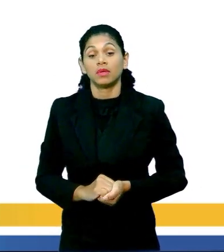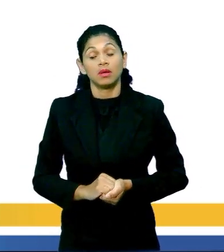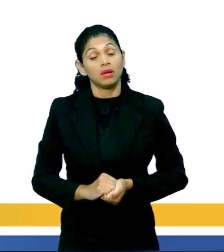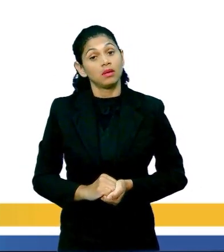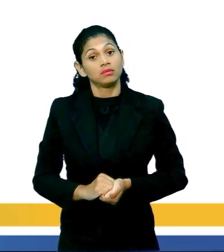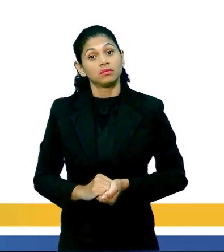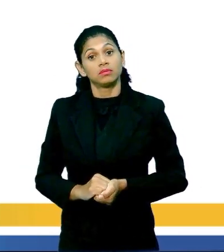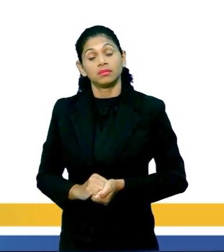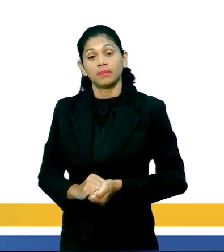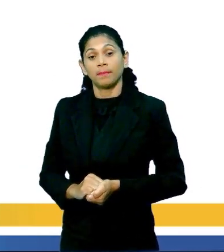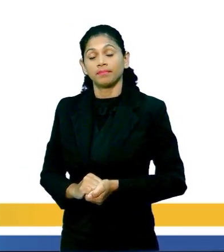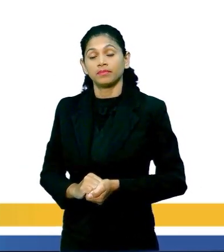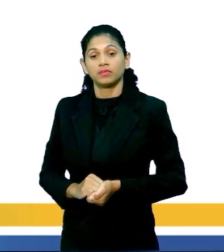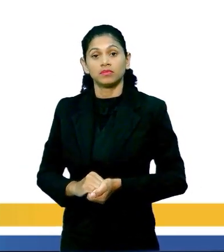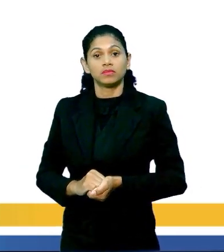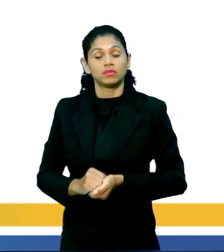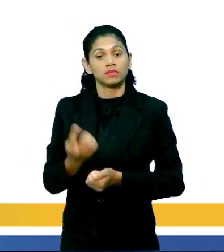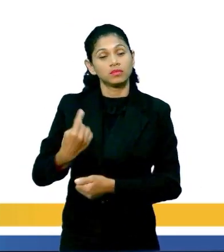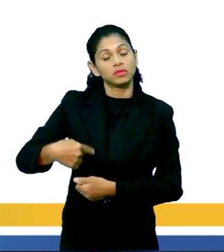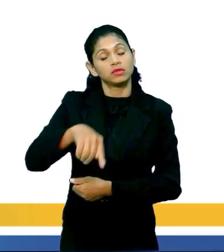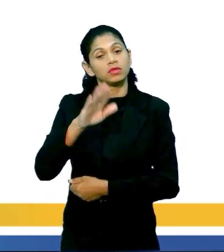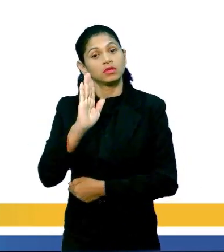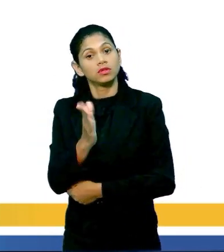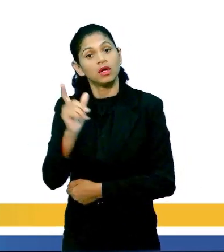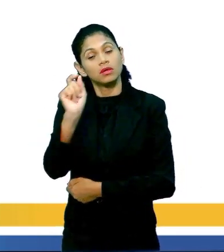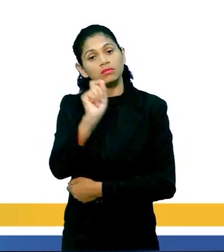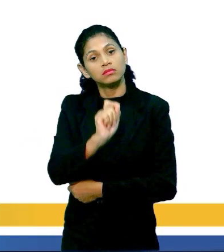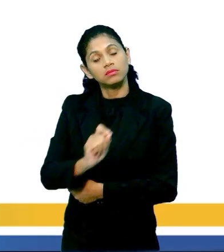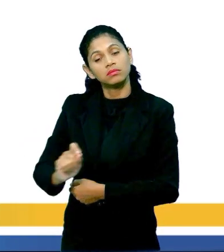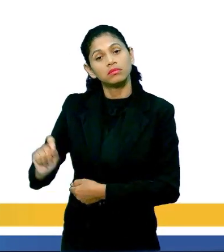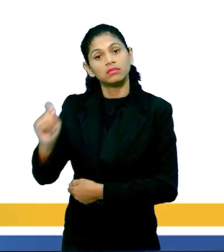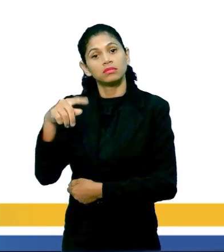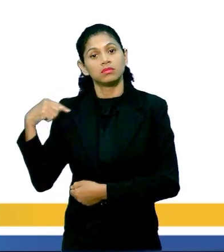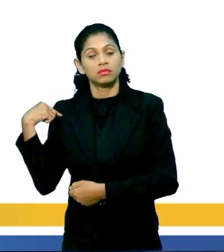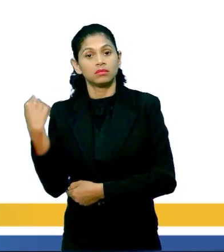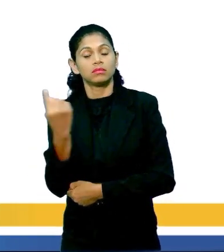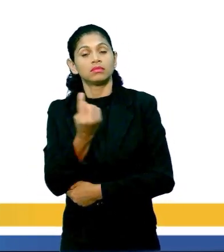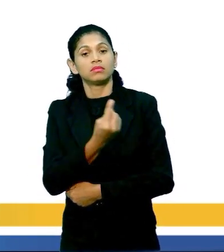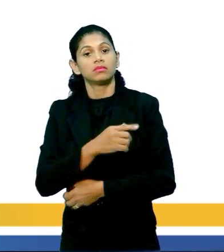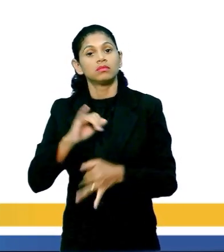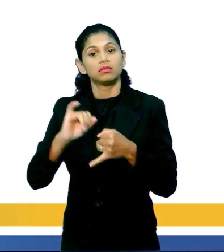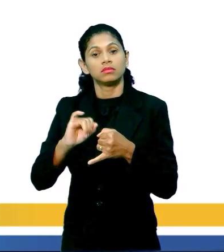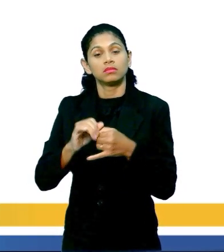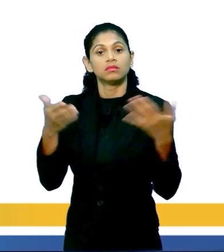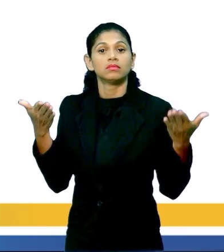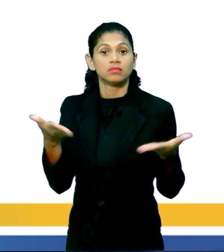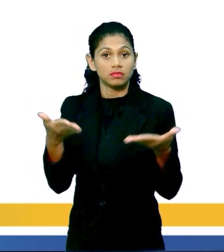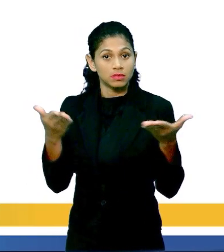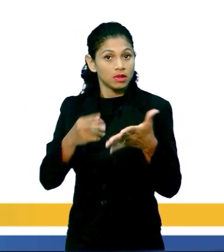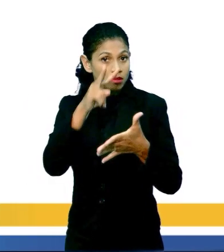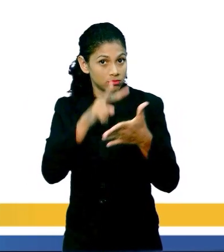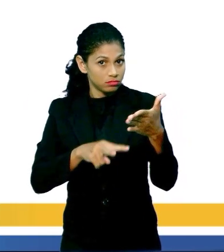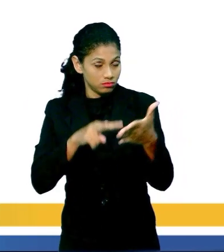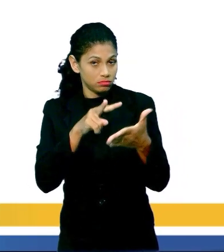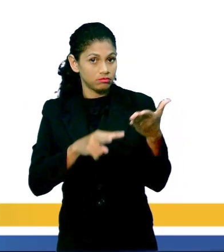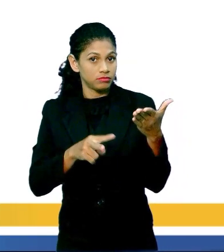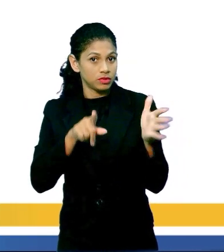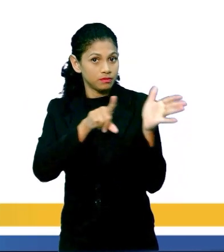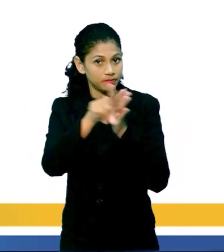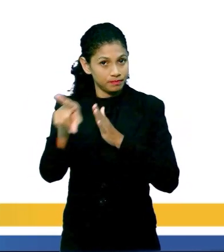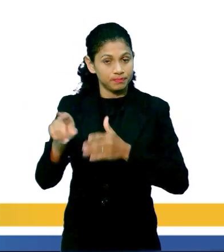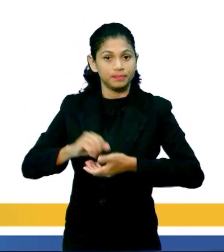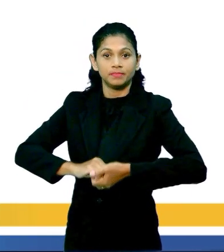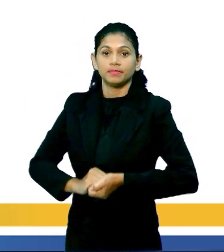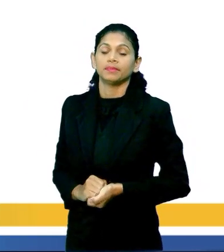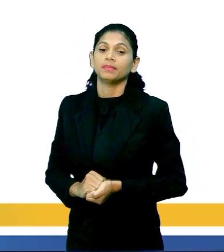já devem ter circulado ali as palavras do texto, nós vamos fazer agora a leitura da questão,